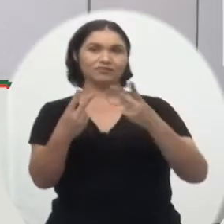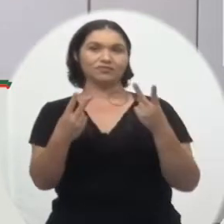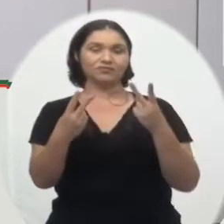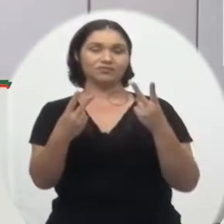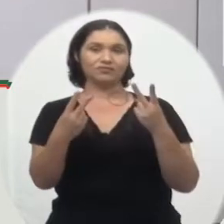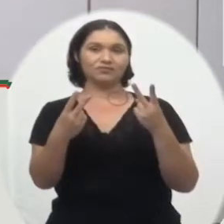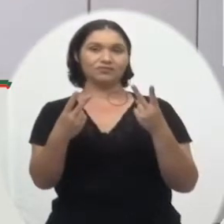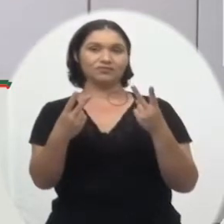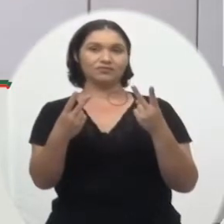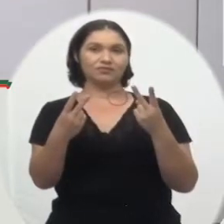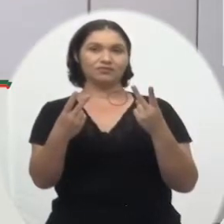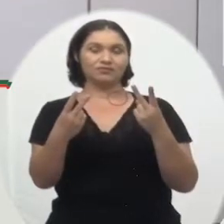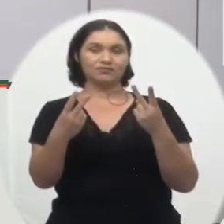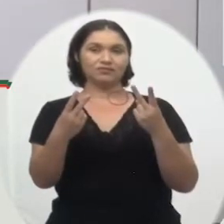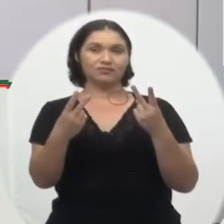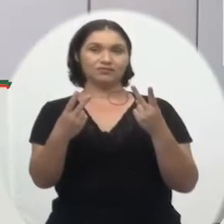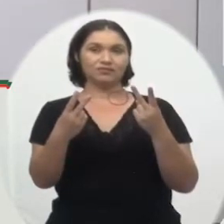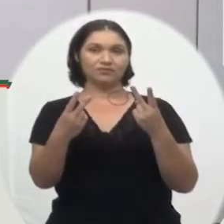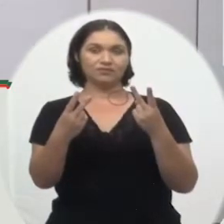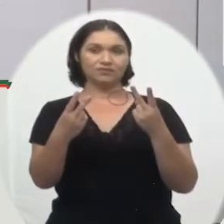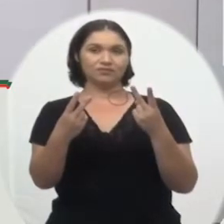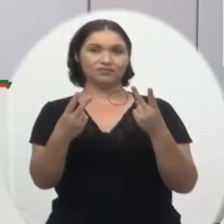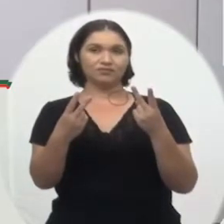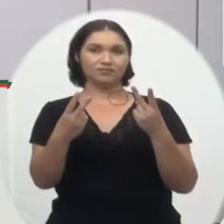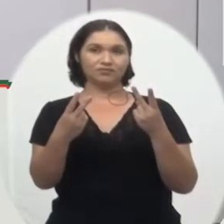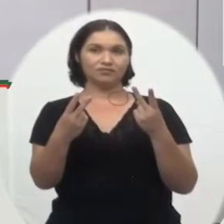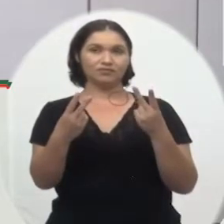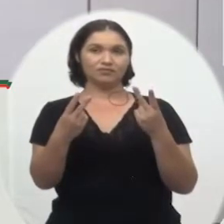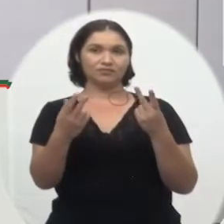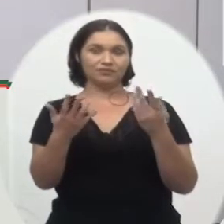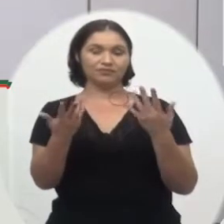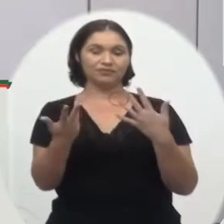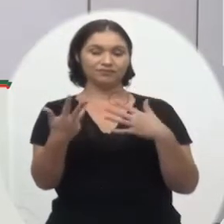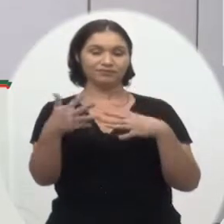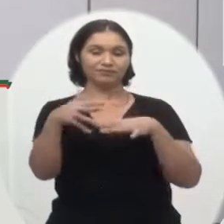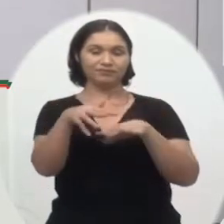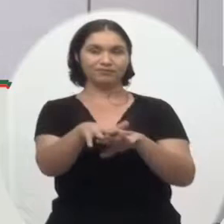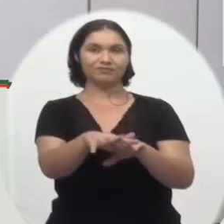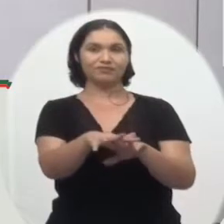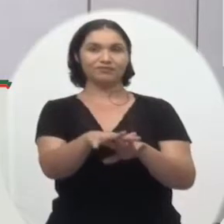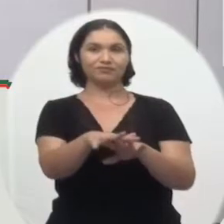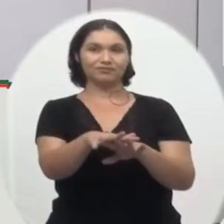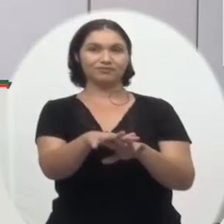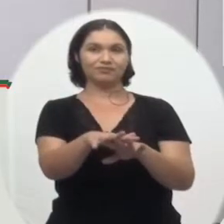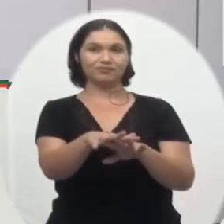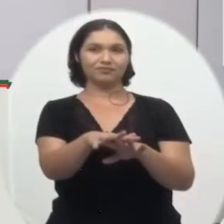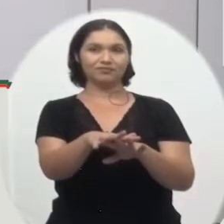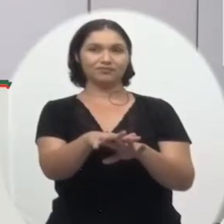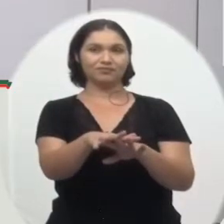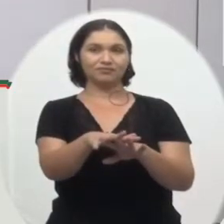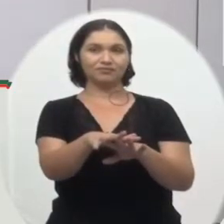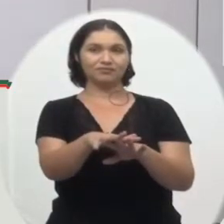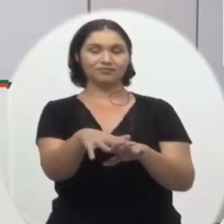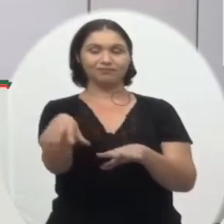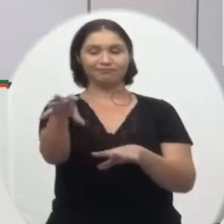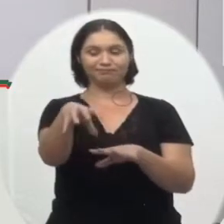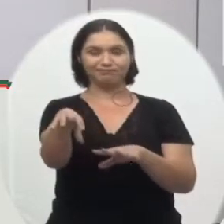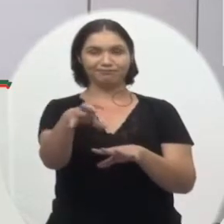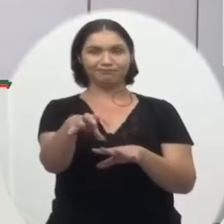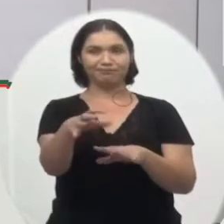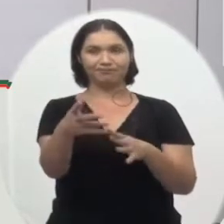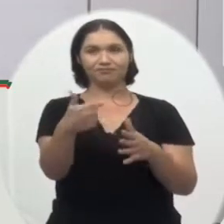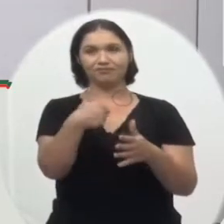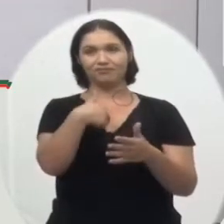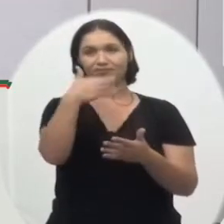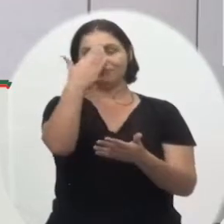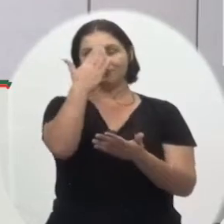essência de quem está à frente da pasta ou à frente do município, coisas assim. Tem que estar na essência, né? Eu